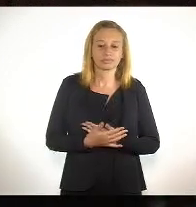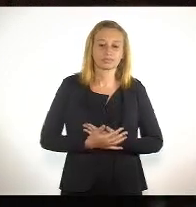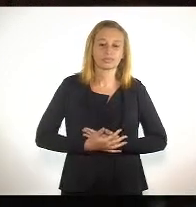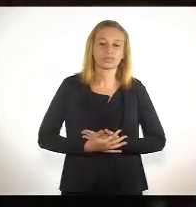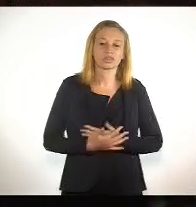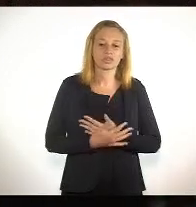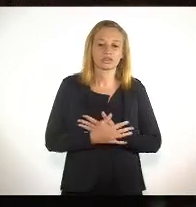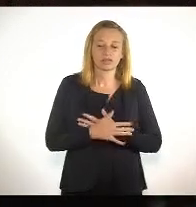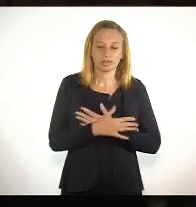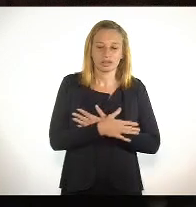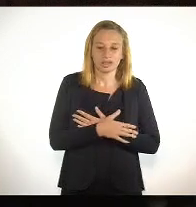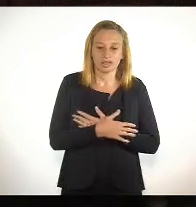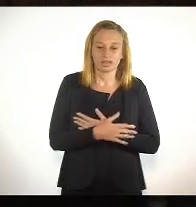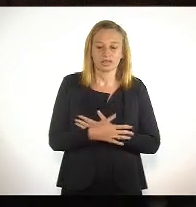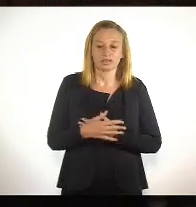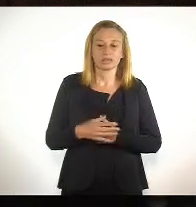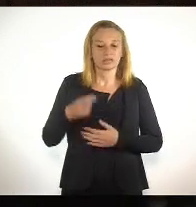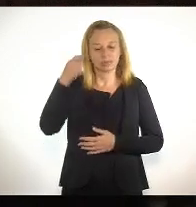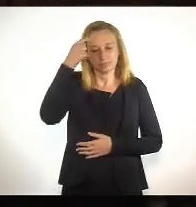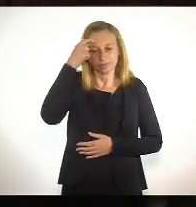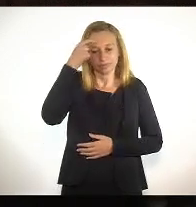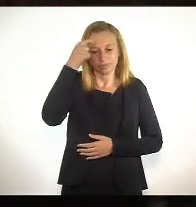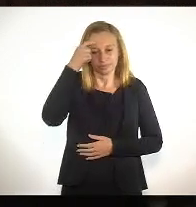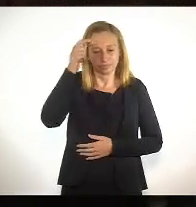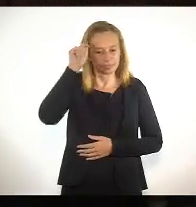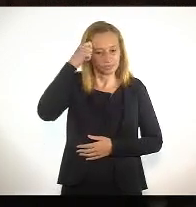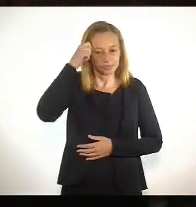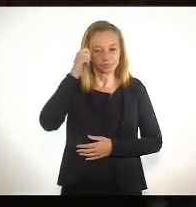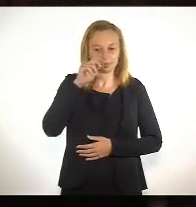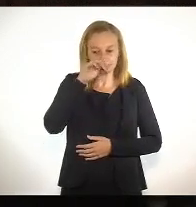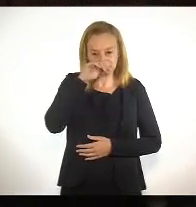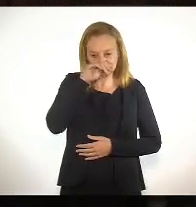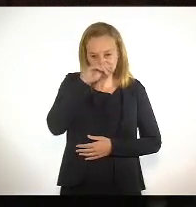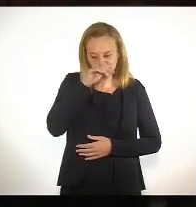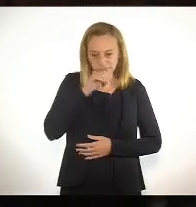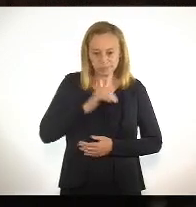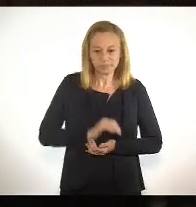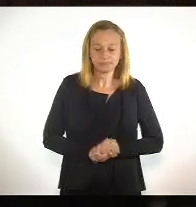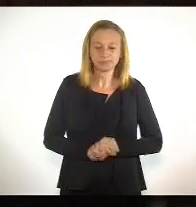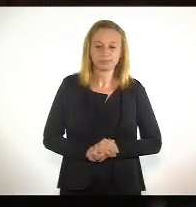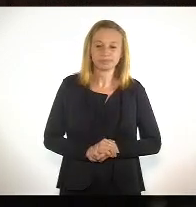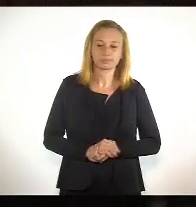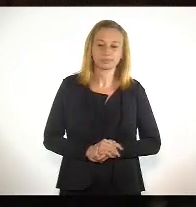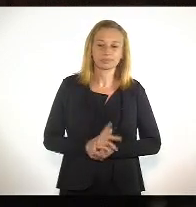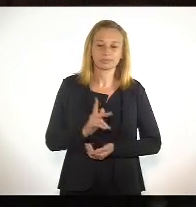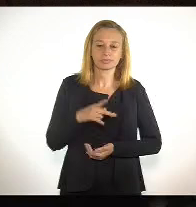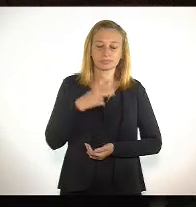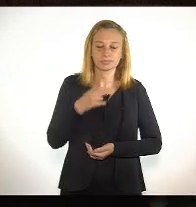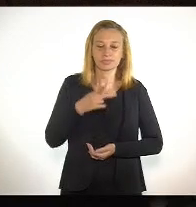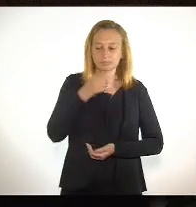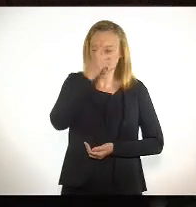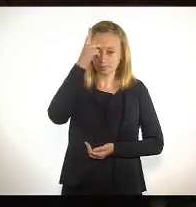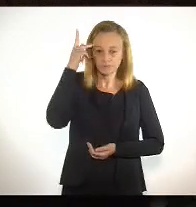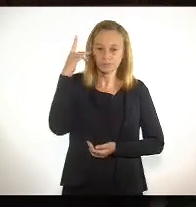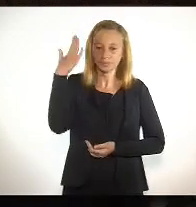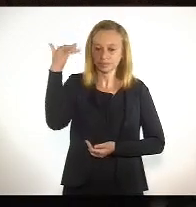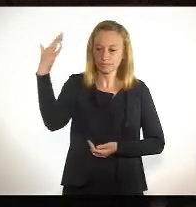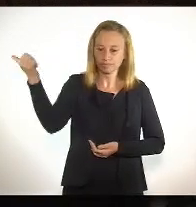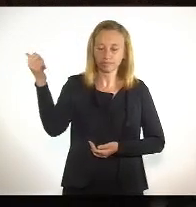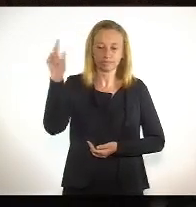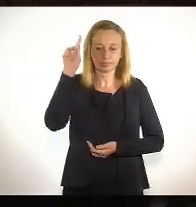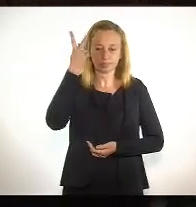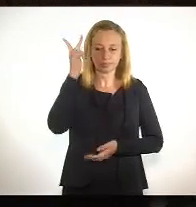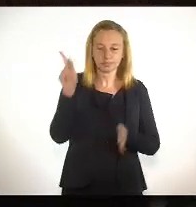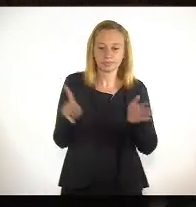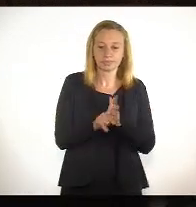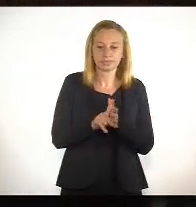negra, eu gostaria aqui de destacar uma figura ilustre que faz parte da história